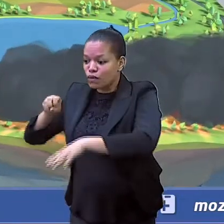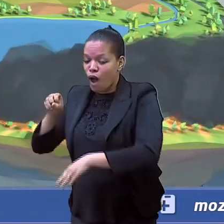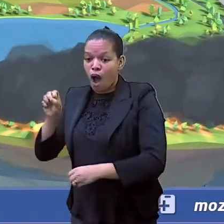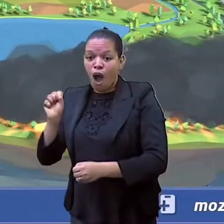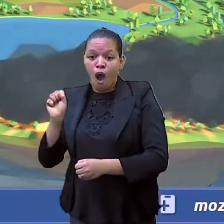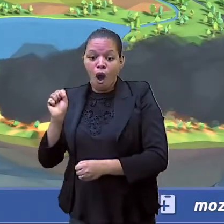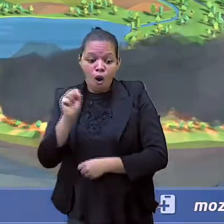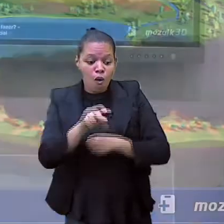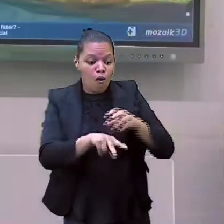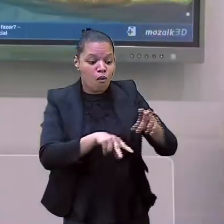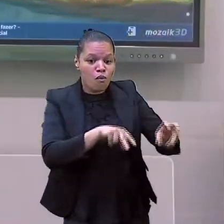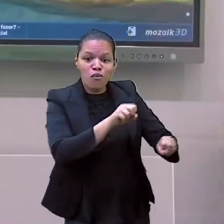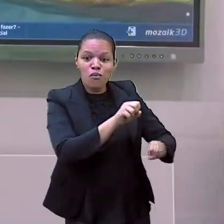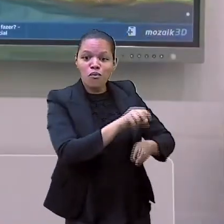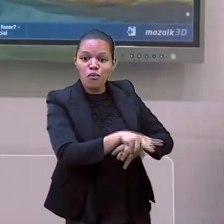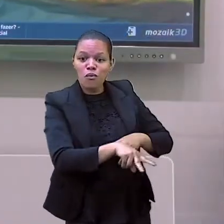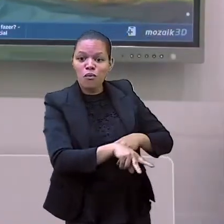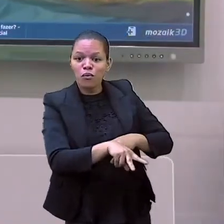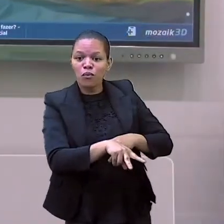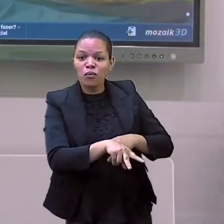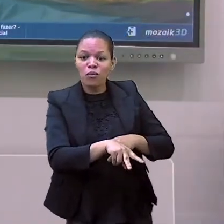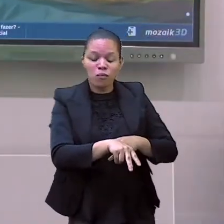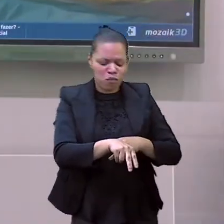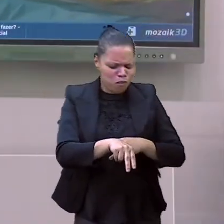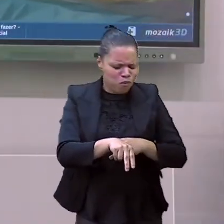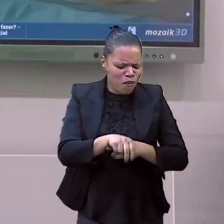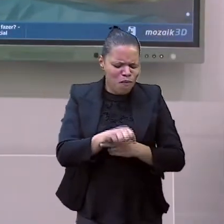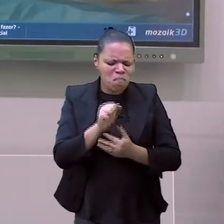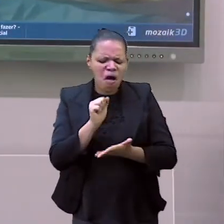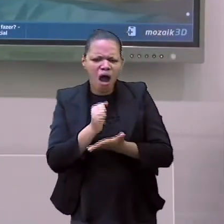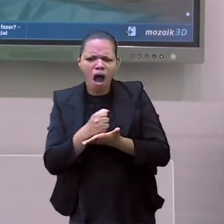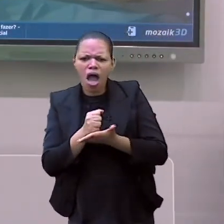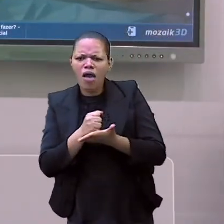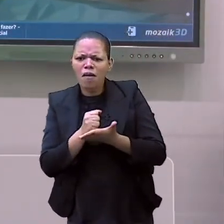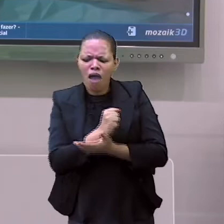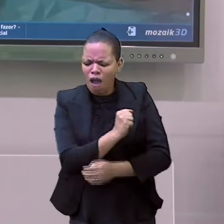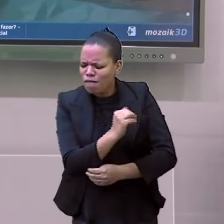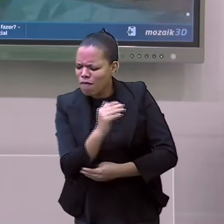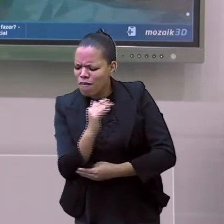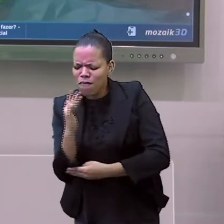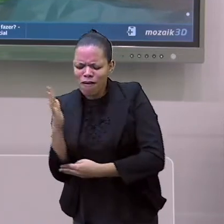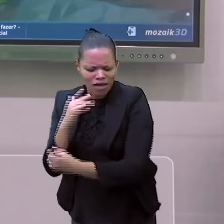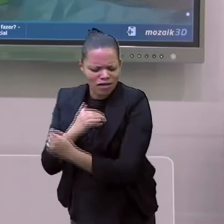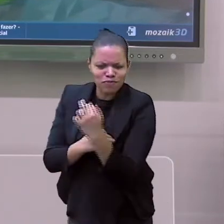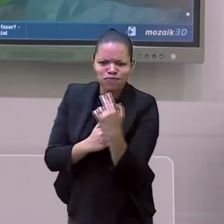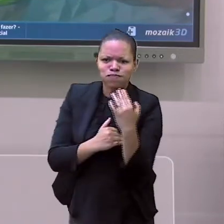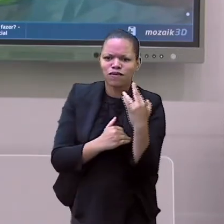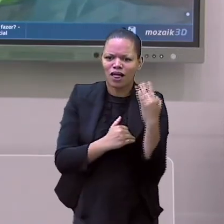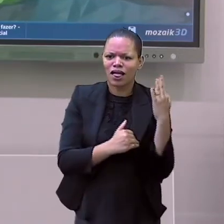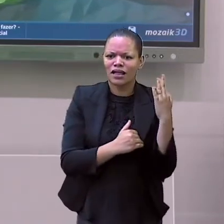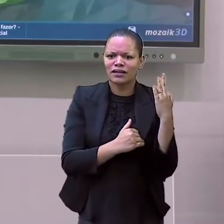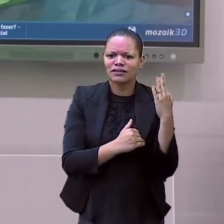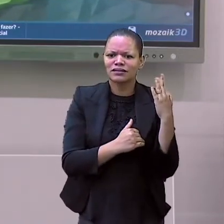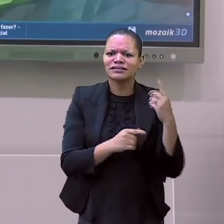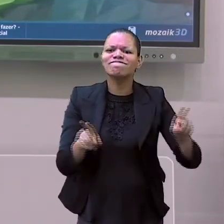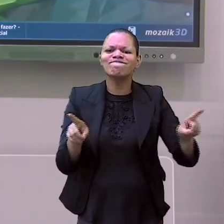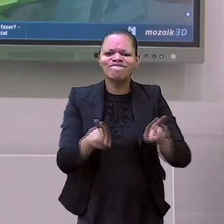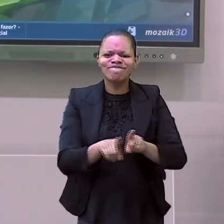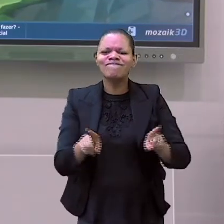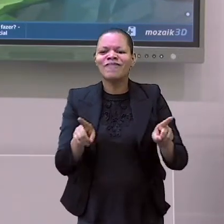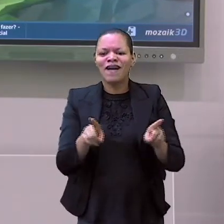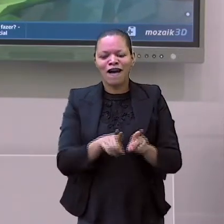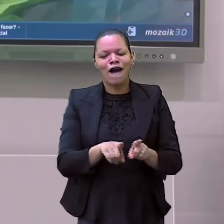quantidade muito grande de elementos, e esses elementos também, eles contaminam o